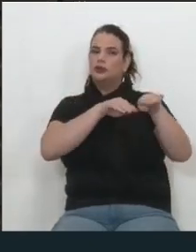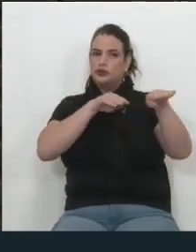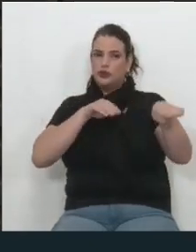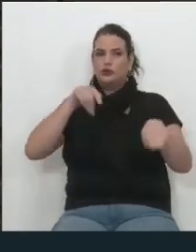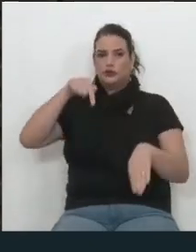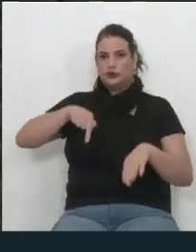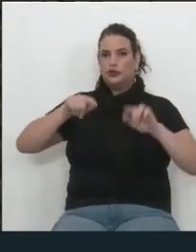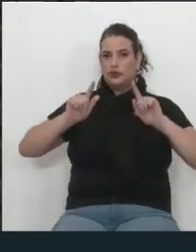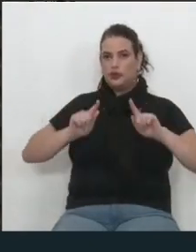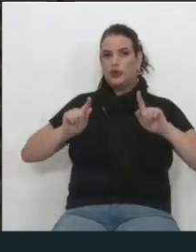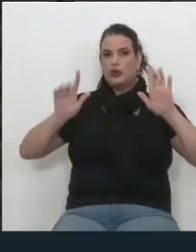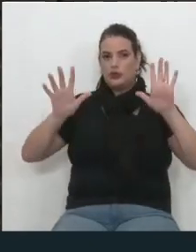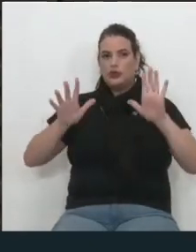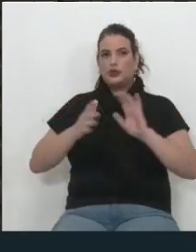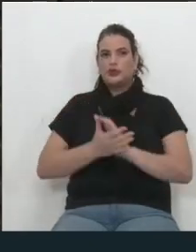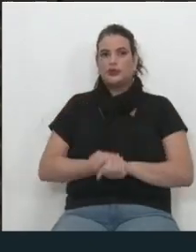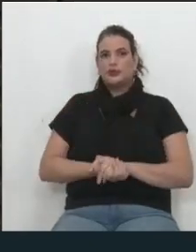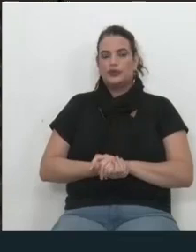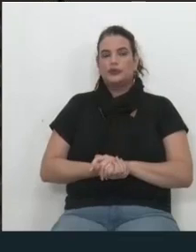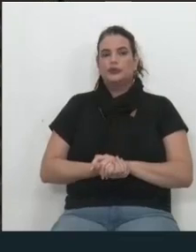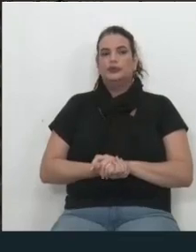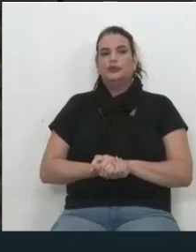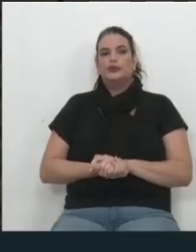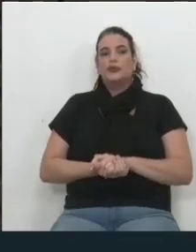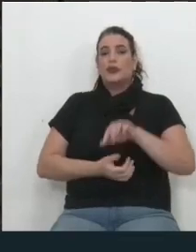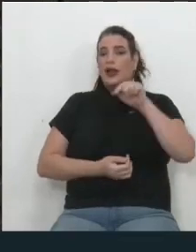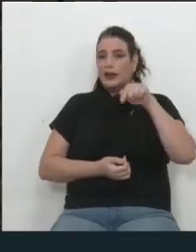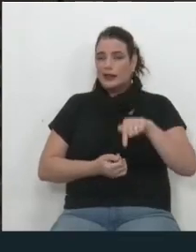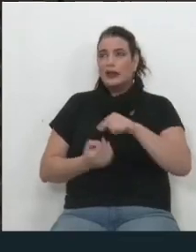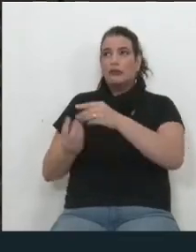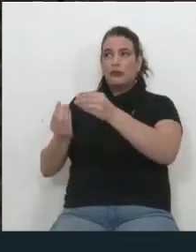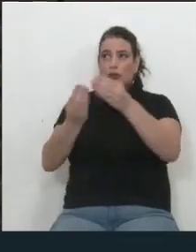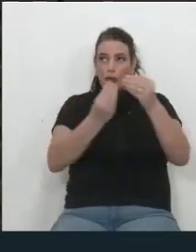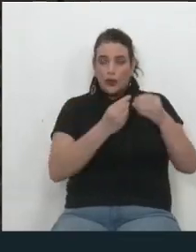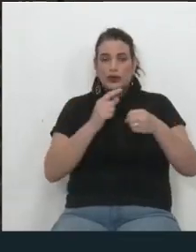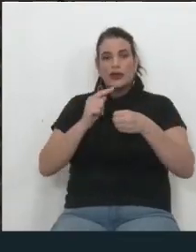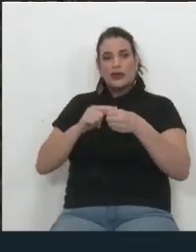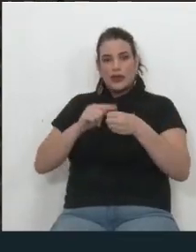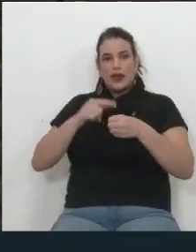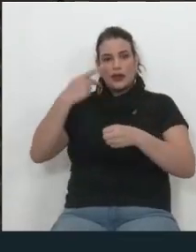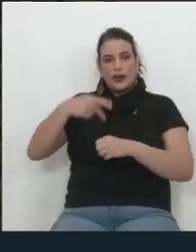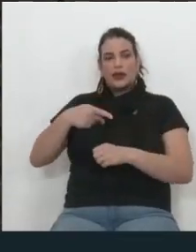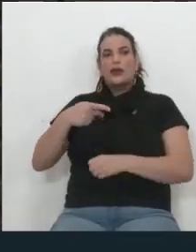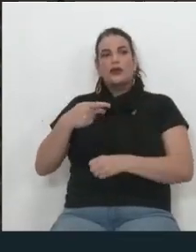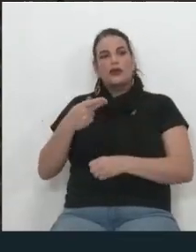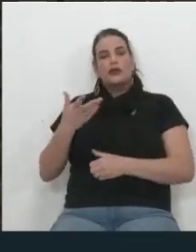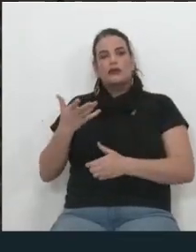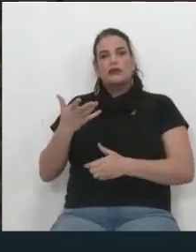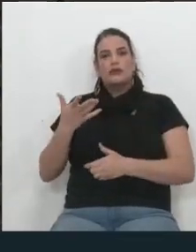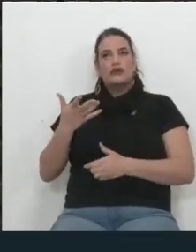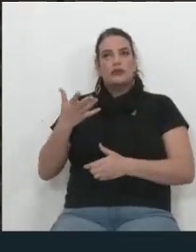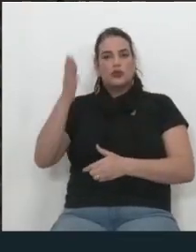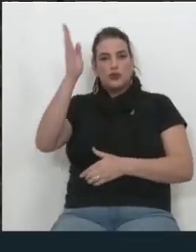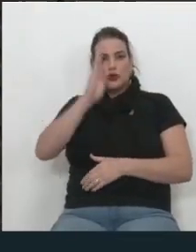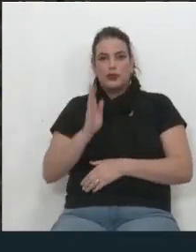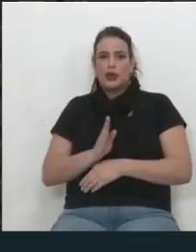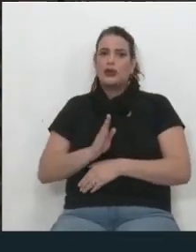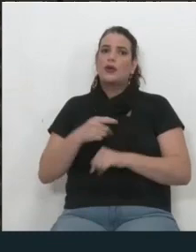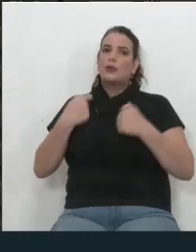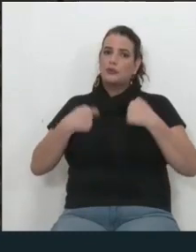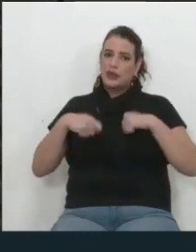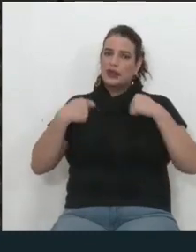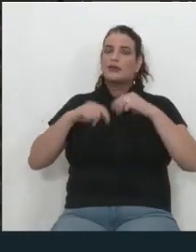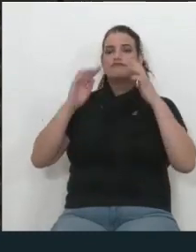cidade, como em todas as grandes cidades pelo país, merecem uma atenção